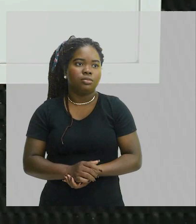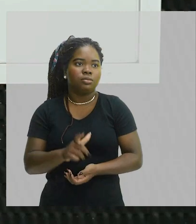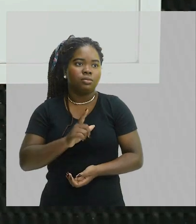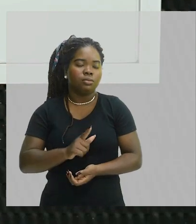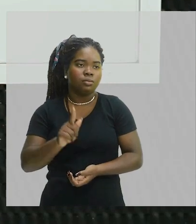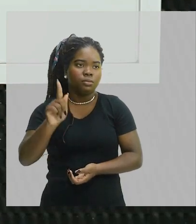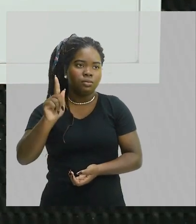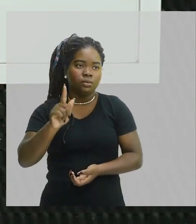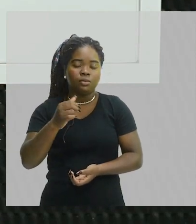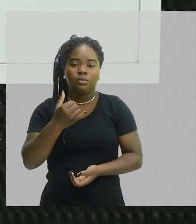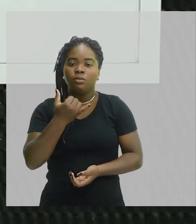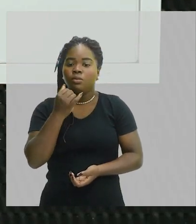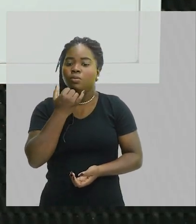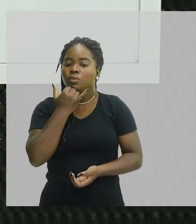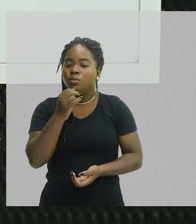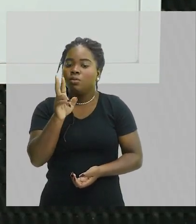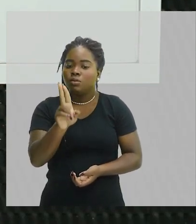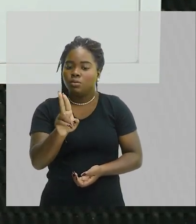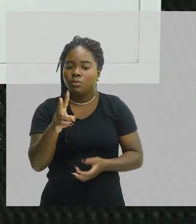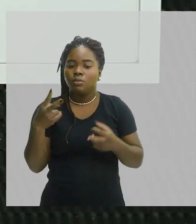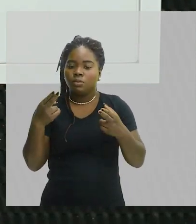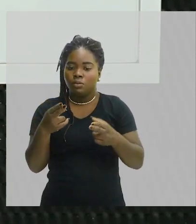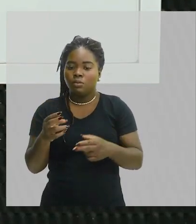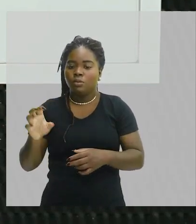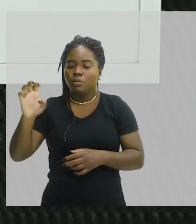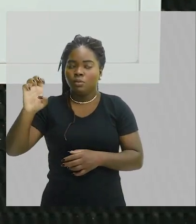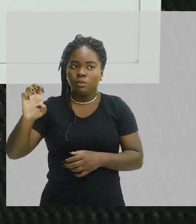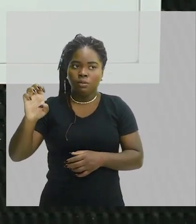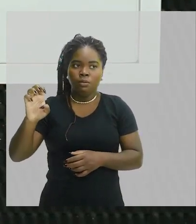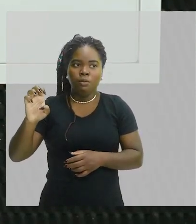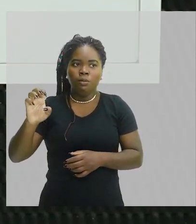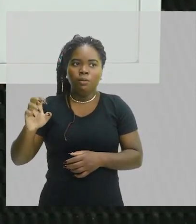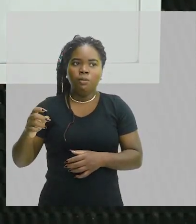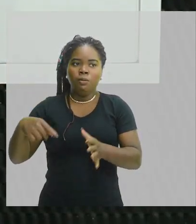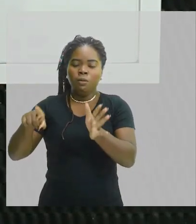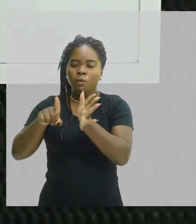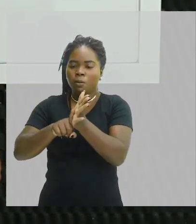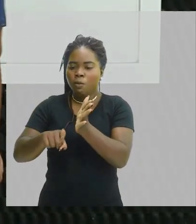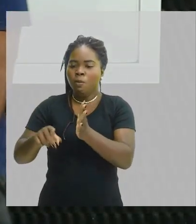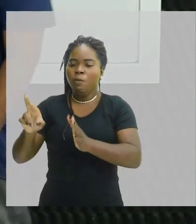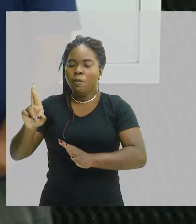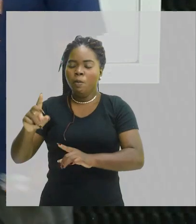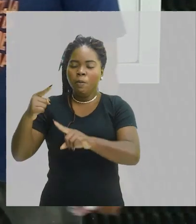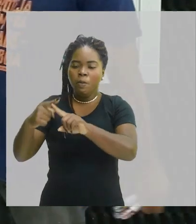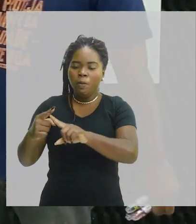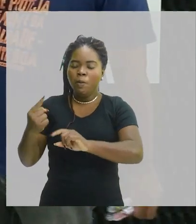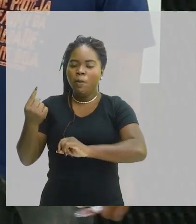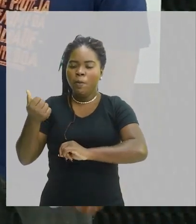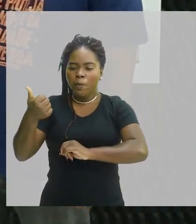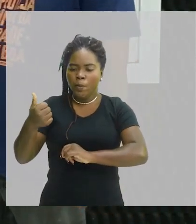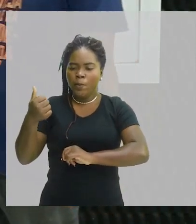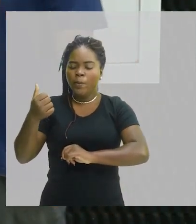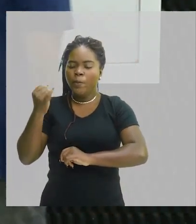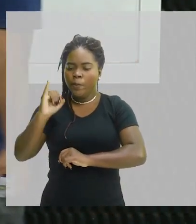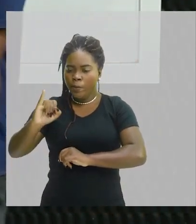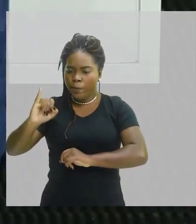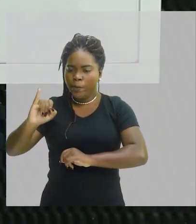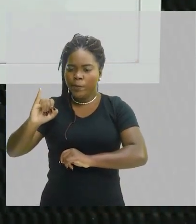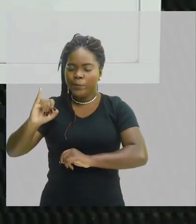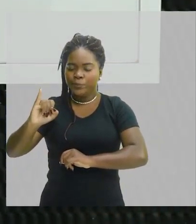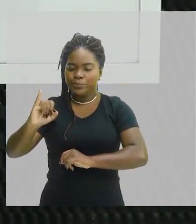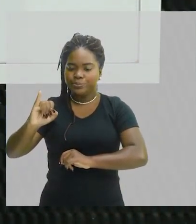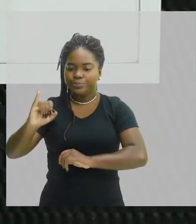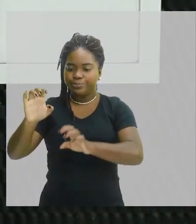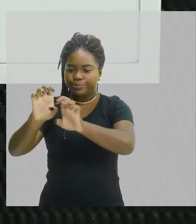gerador, U é igual a epsilon menos R vezes I, ok? Essa é a equação